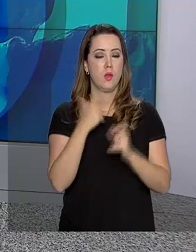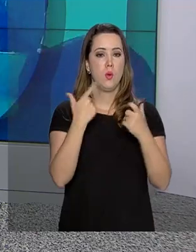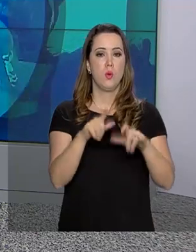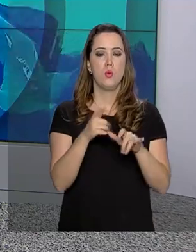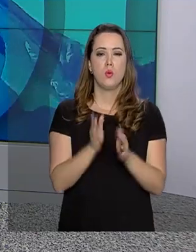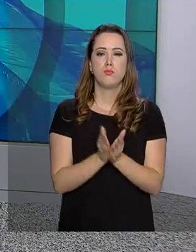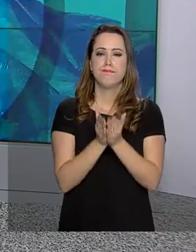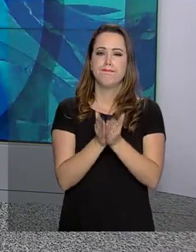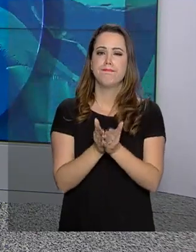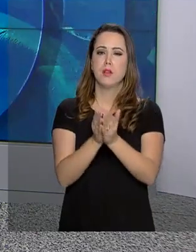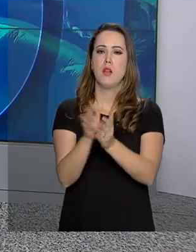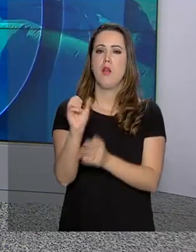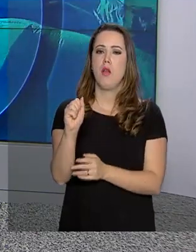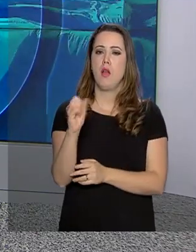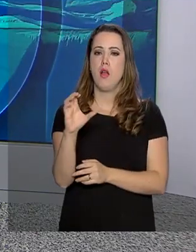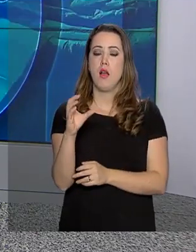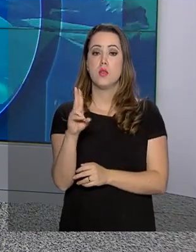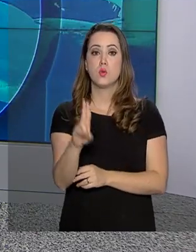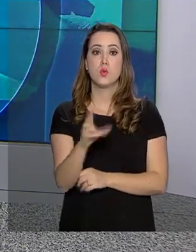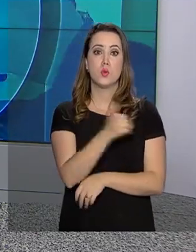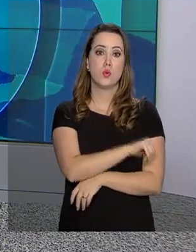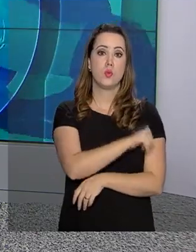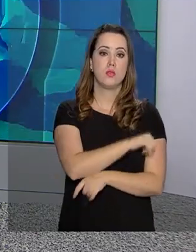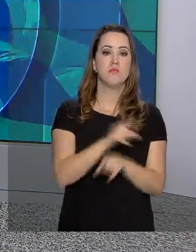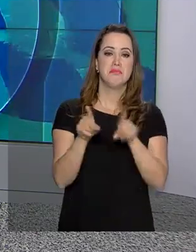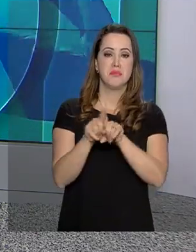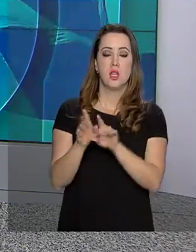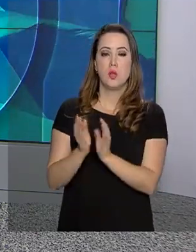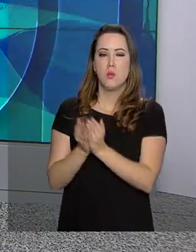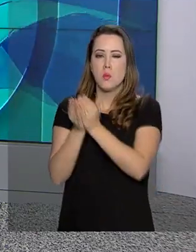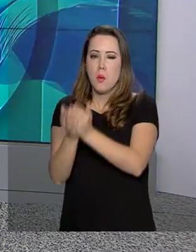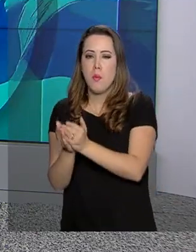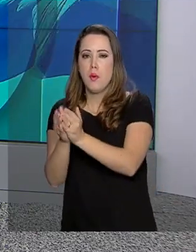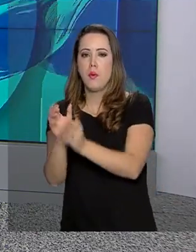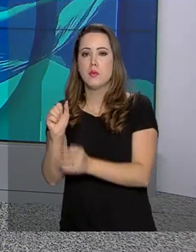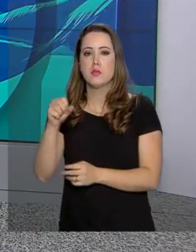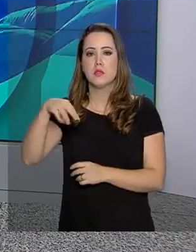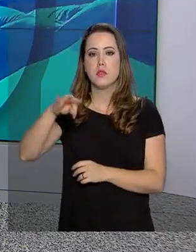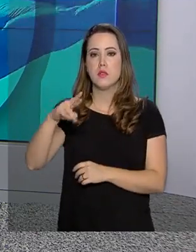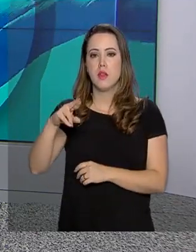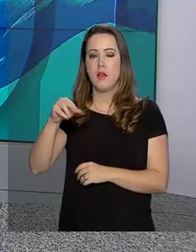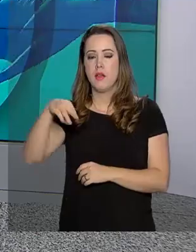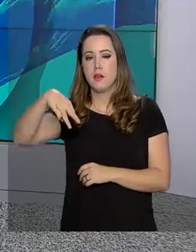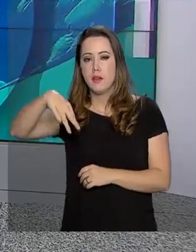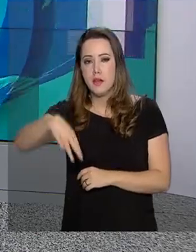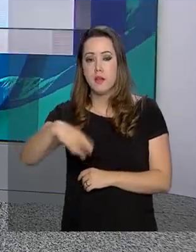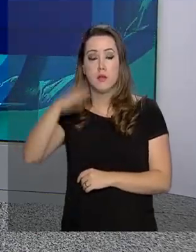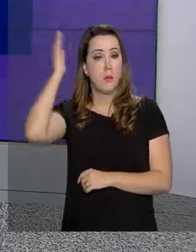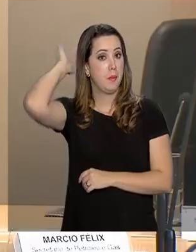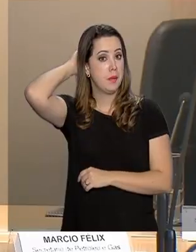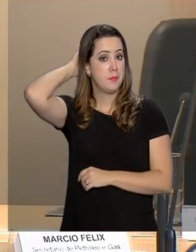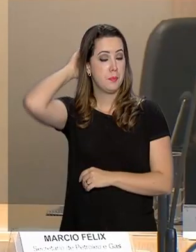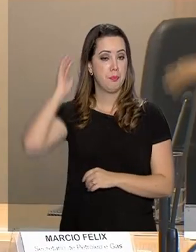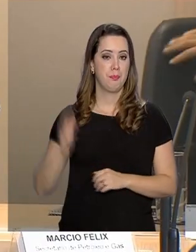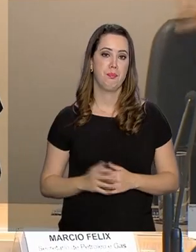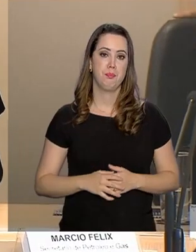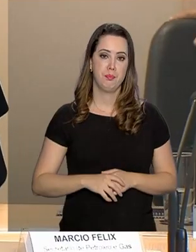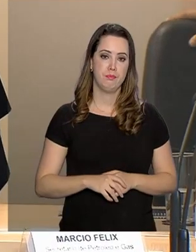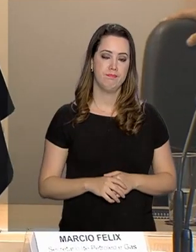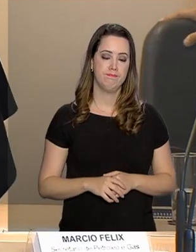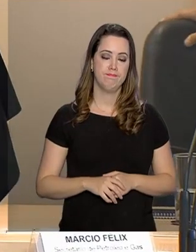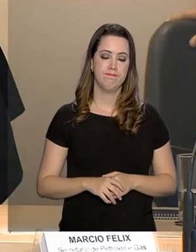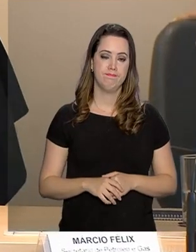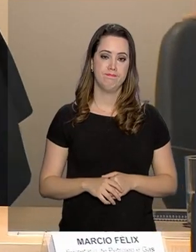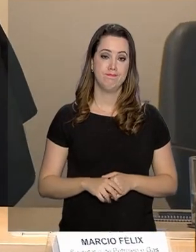terminais Portuários de Iaçu no Rio de Janeiro e o porto de Santarém no Pará foram